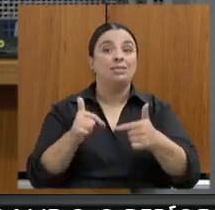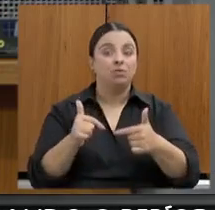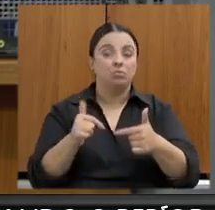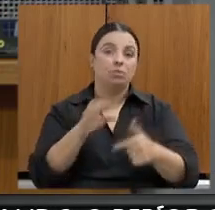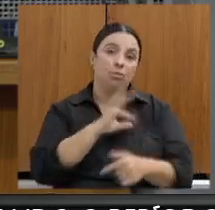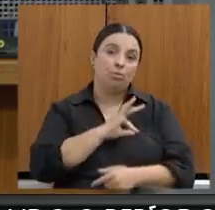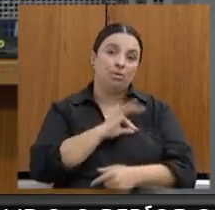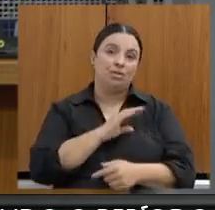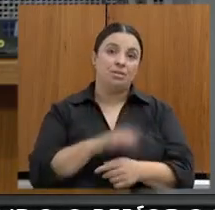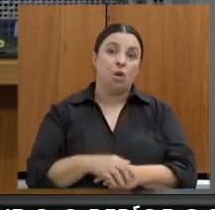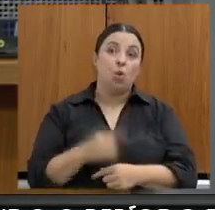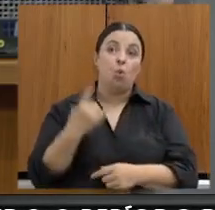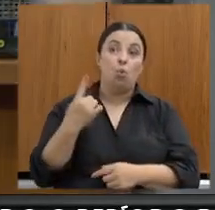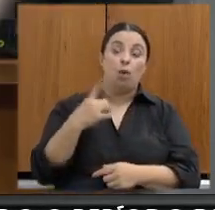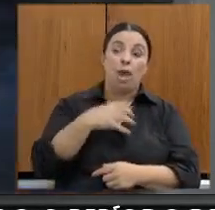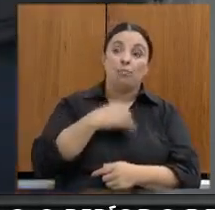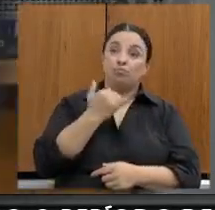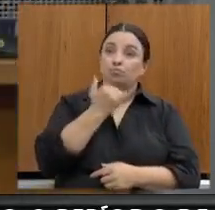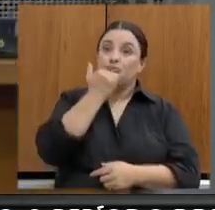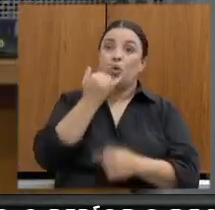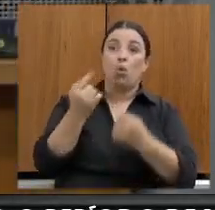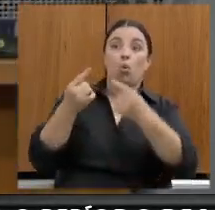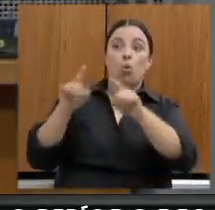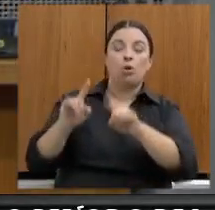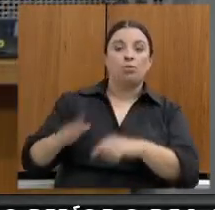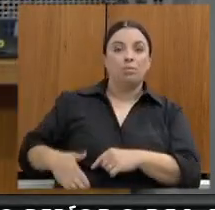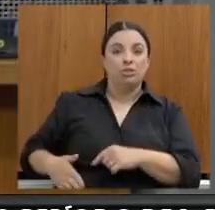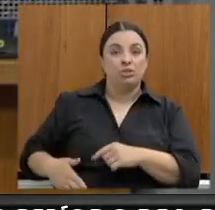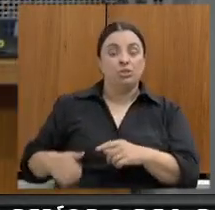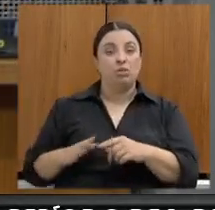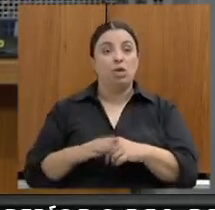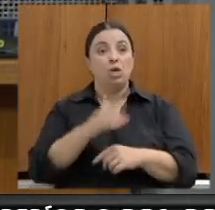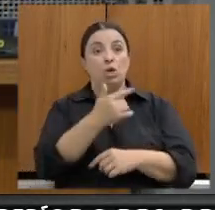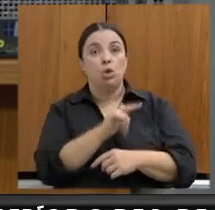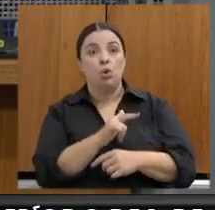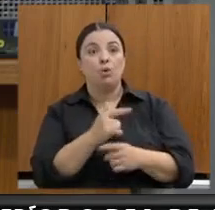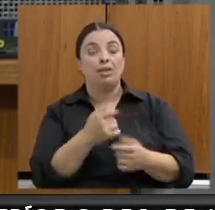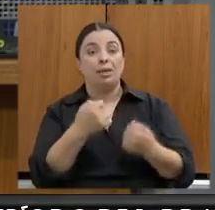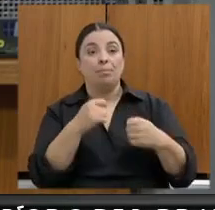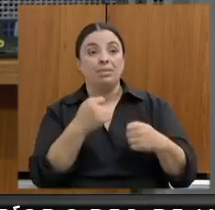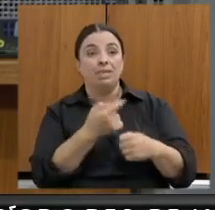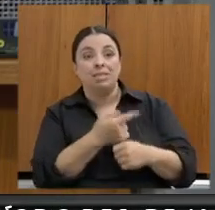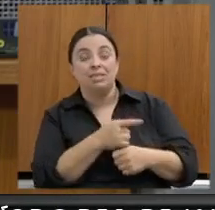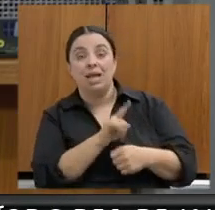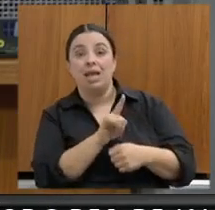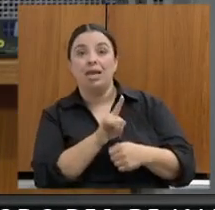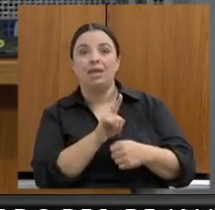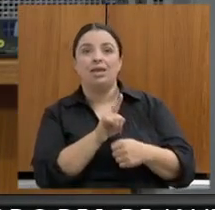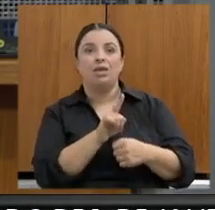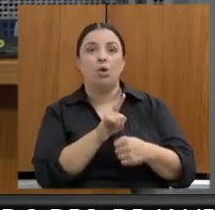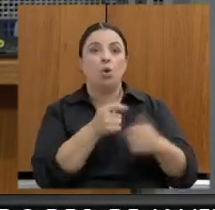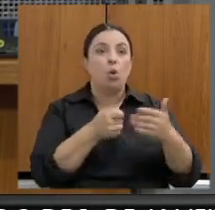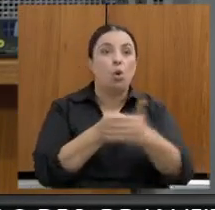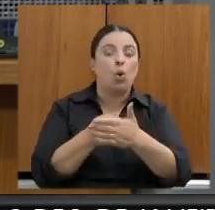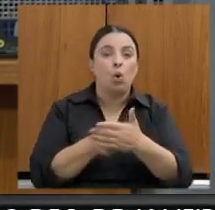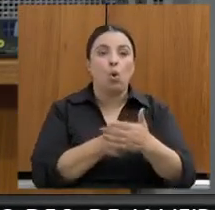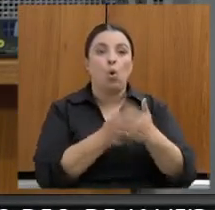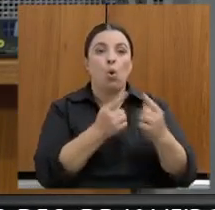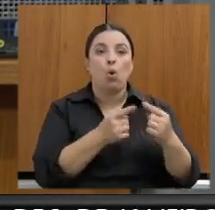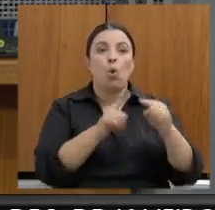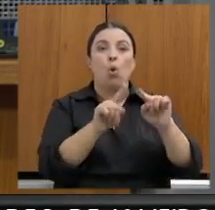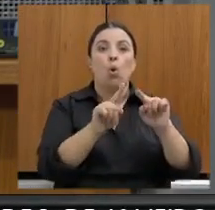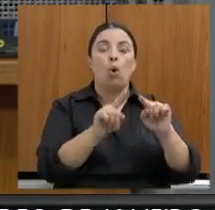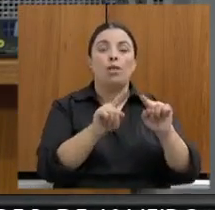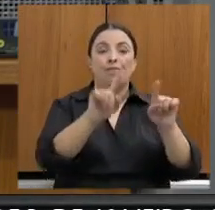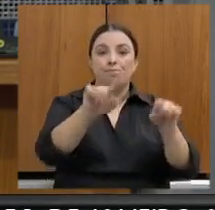que infelizmente e a campo contra esses criminosos fortemente armados essa